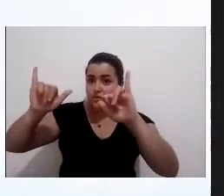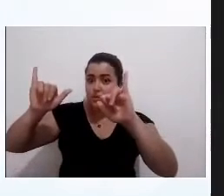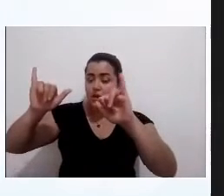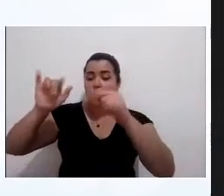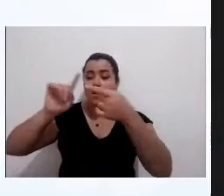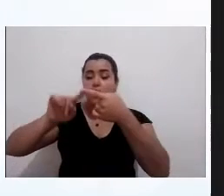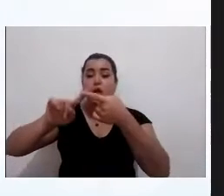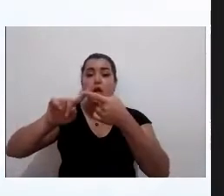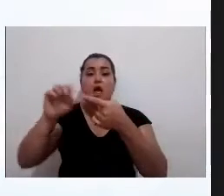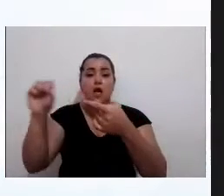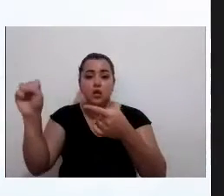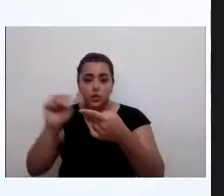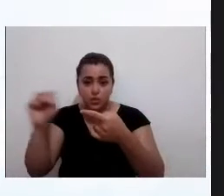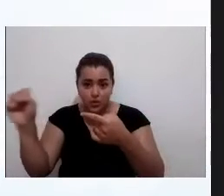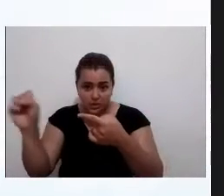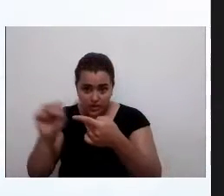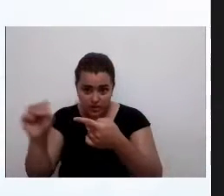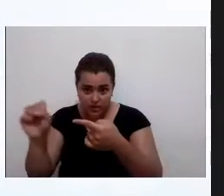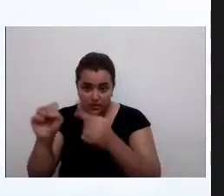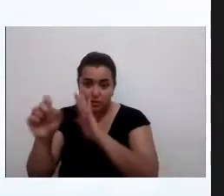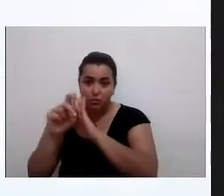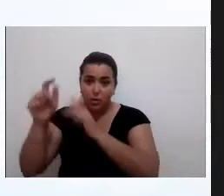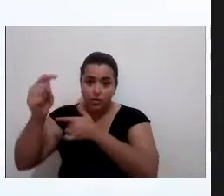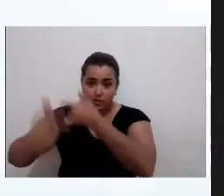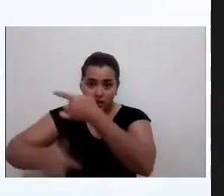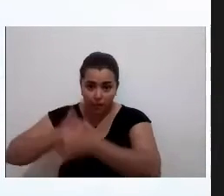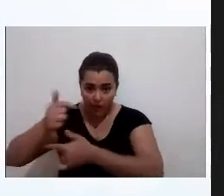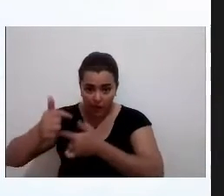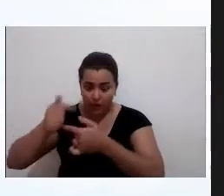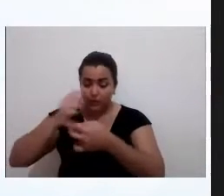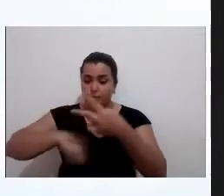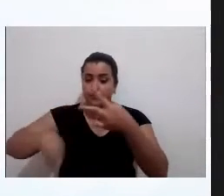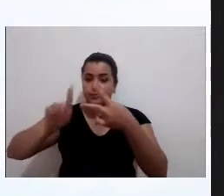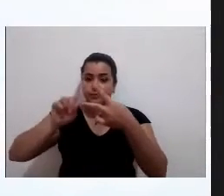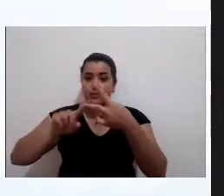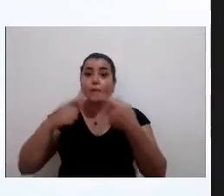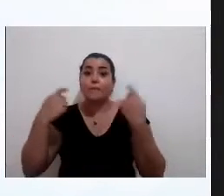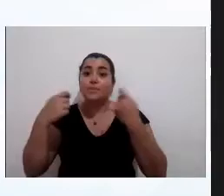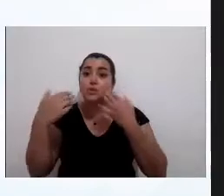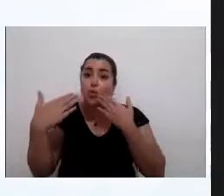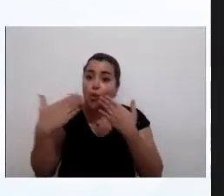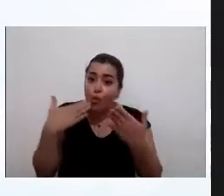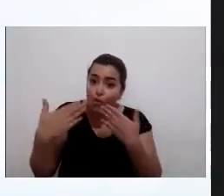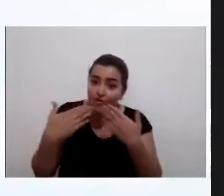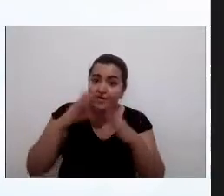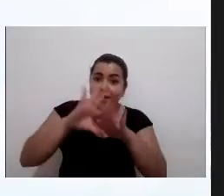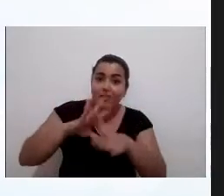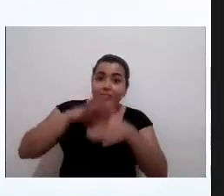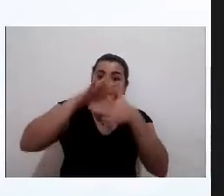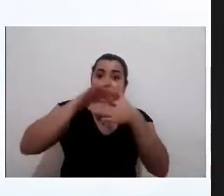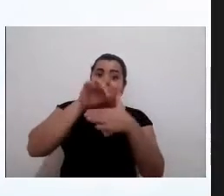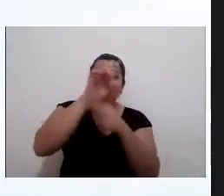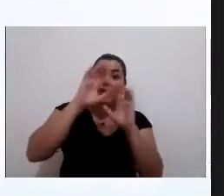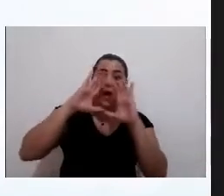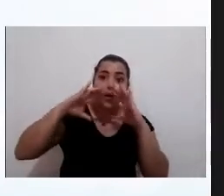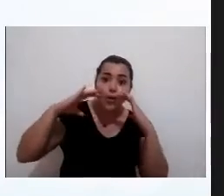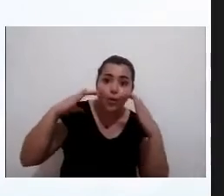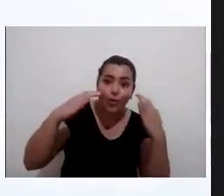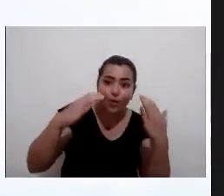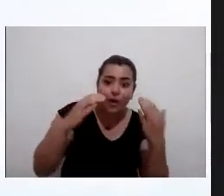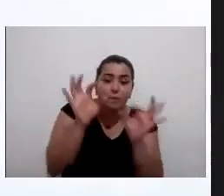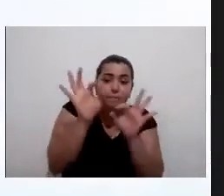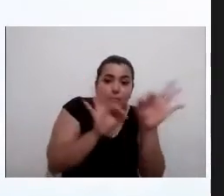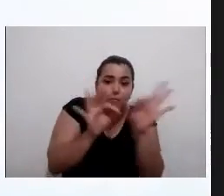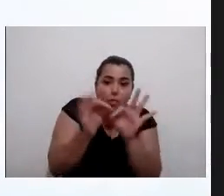Associação Nacional dos Magistrados do Trabalho, é preciso articular com os líderes do Congresso. Não pode ser um projeto de